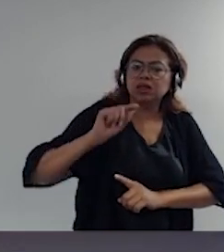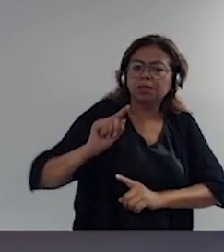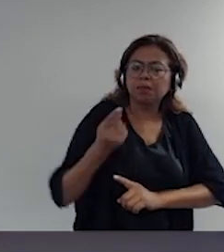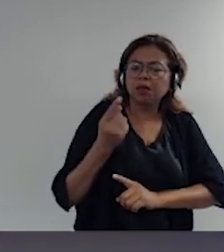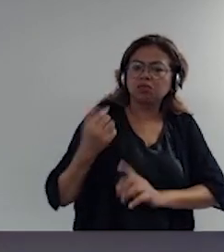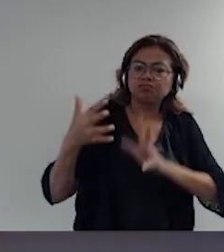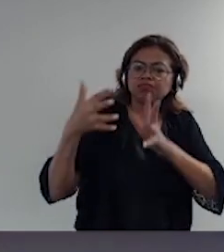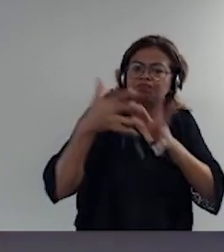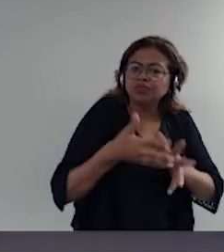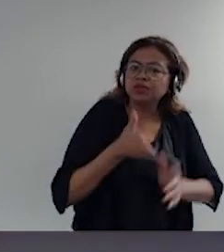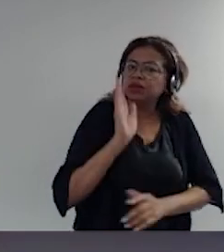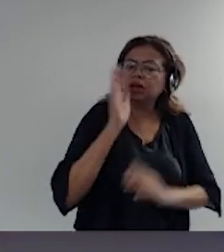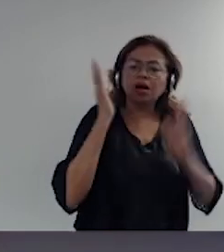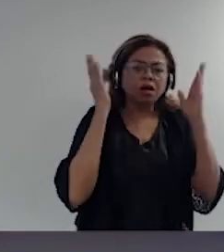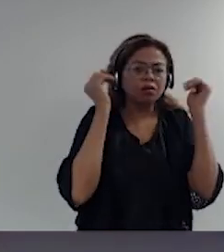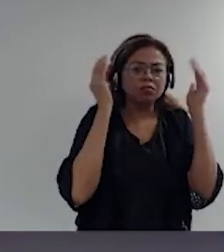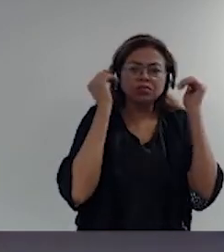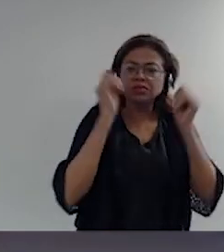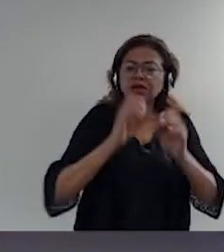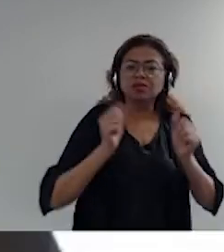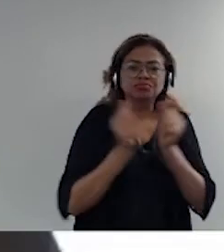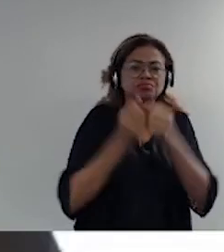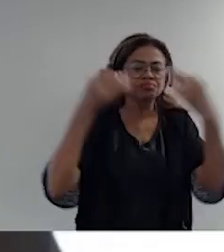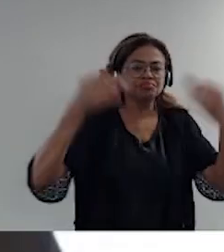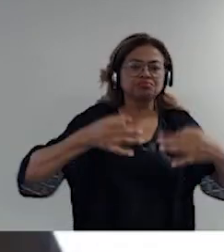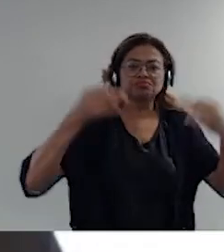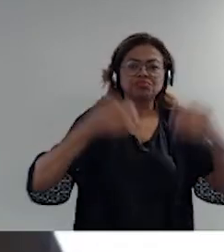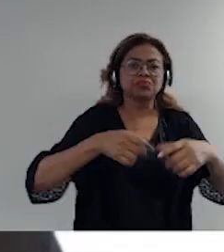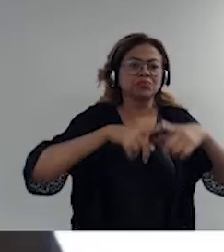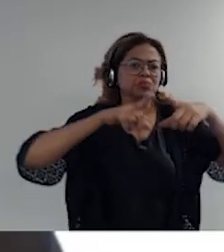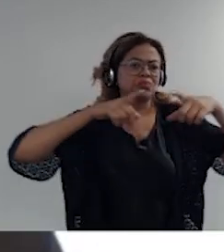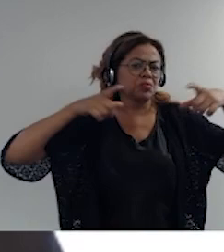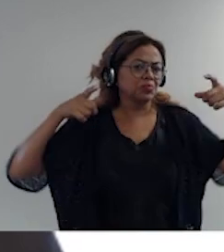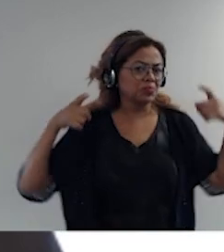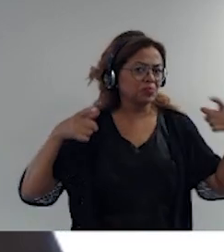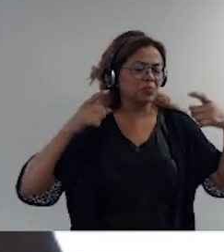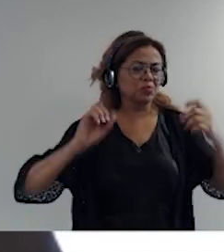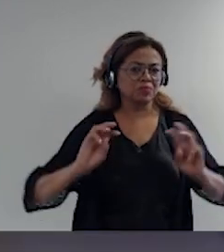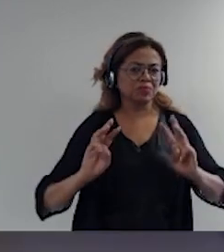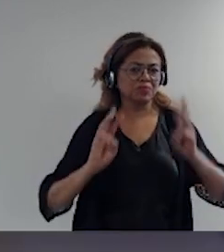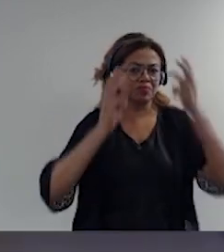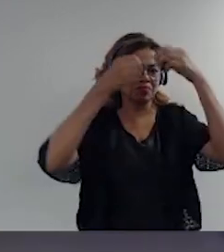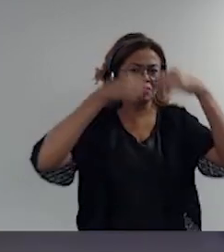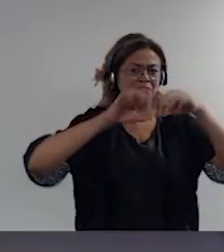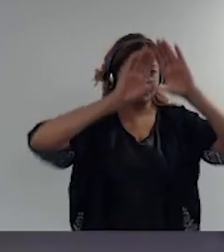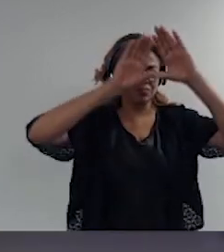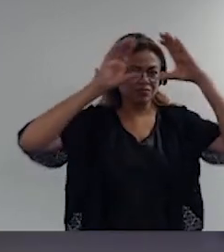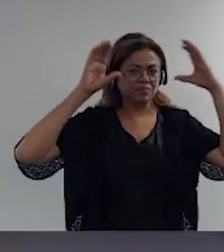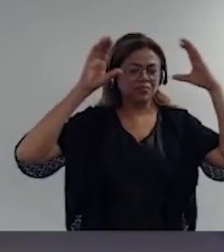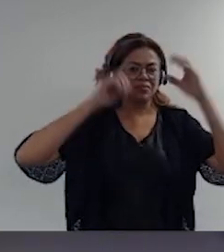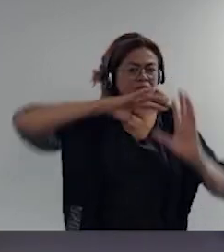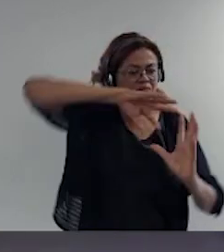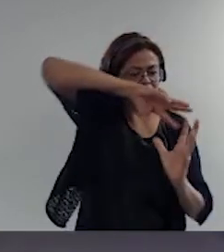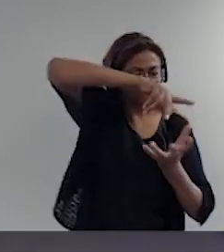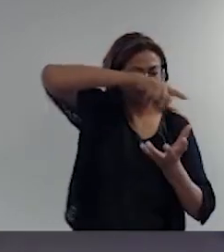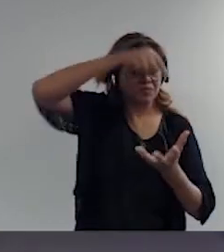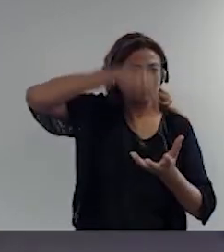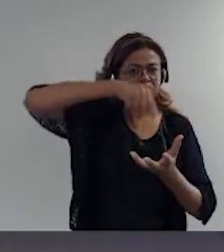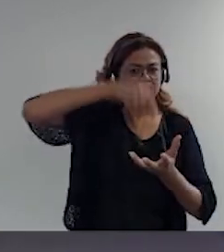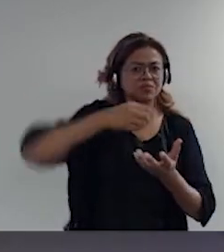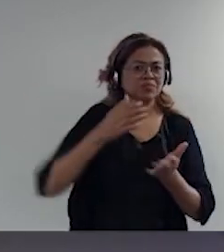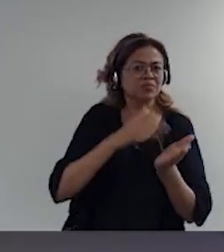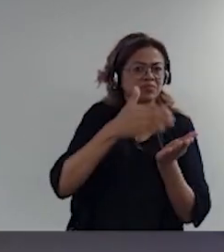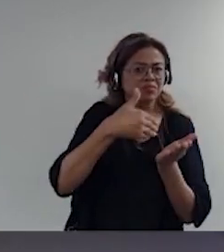que já é sucesso absoluto, né, do maior congresso mundial, já fazendo parte do